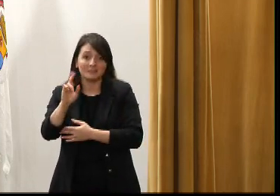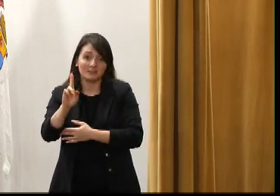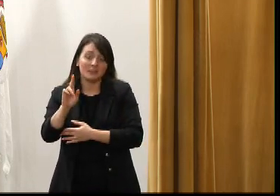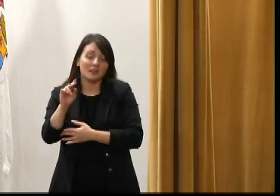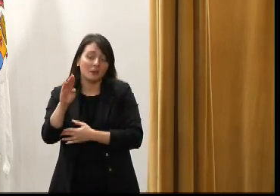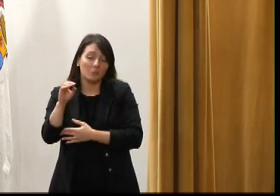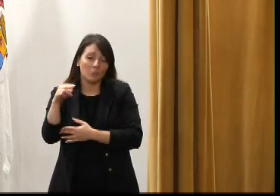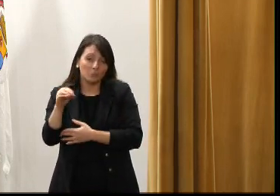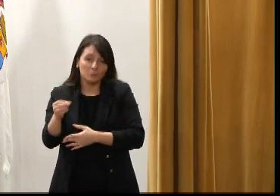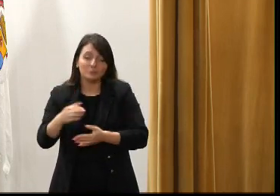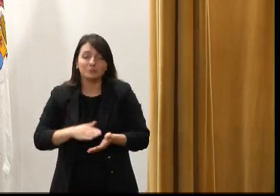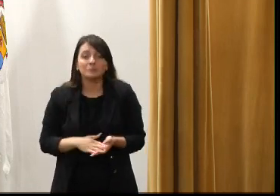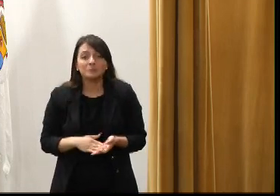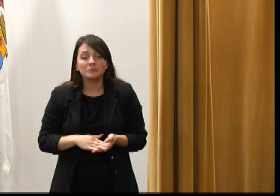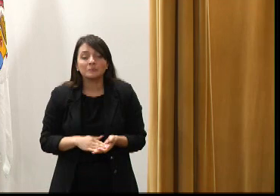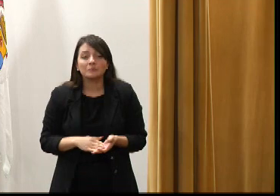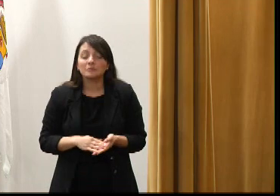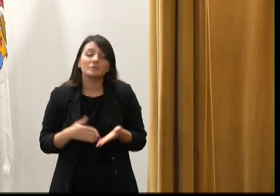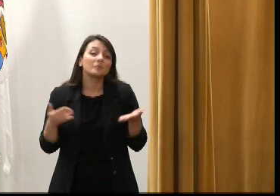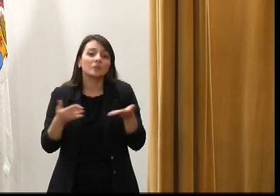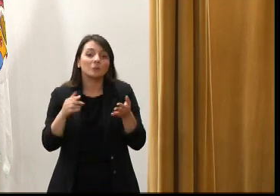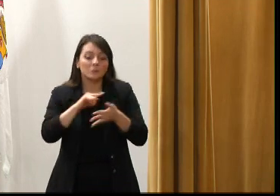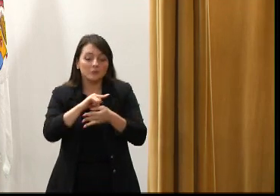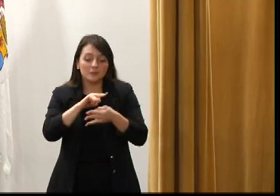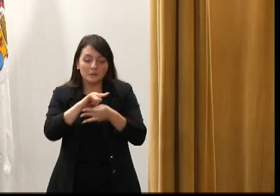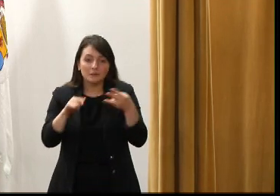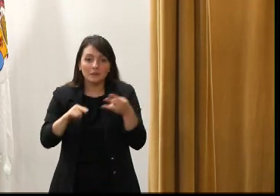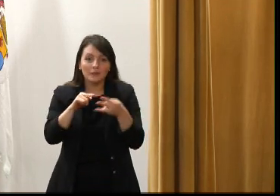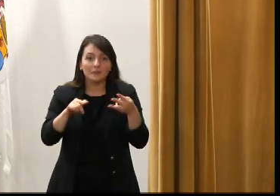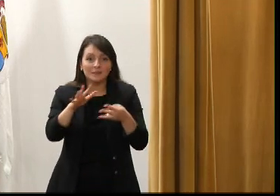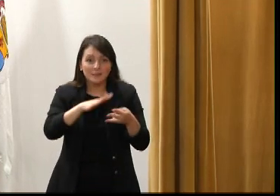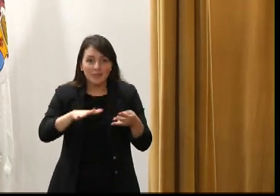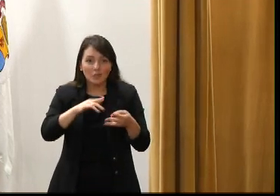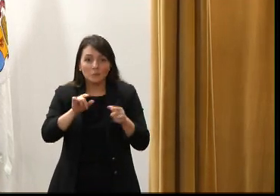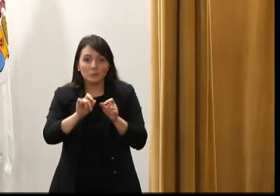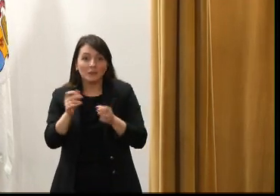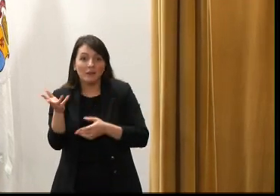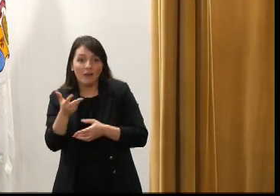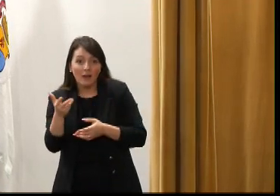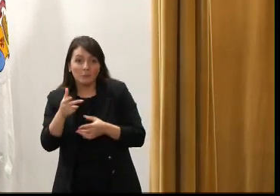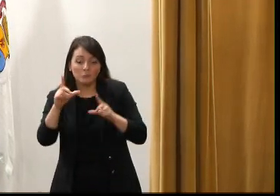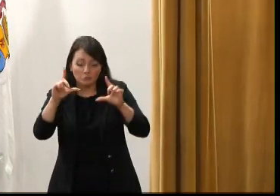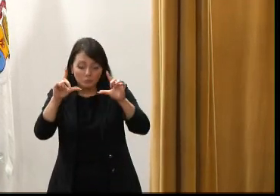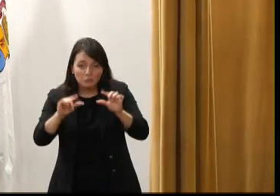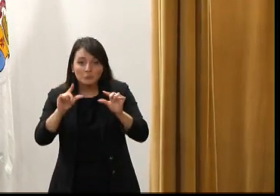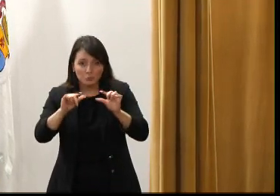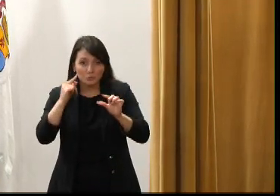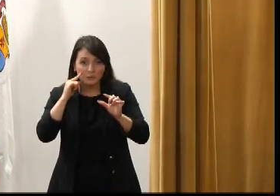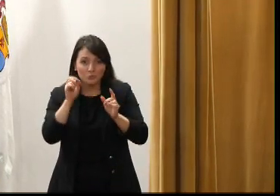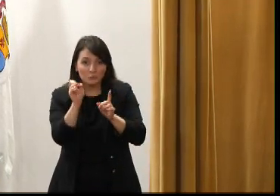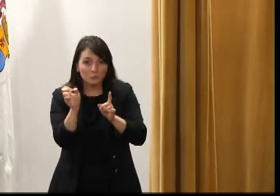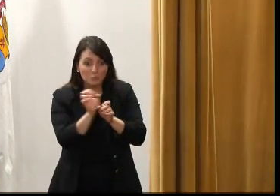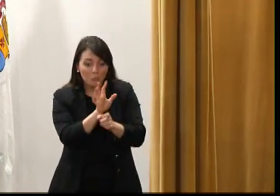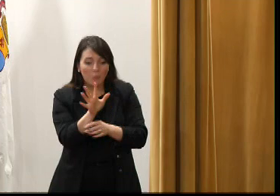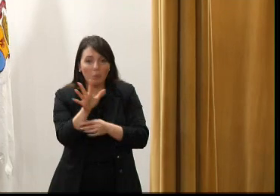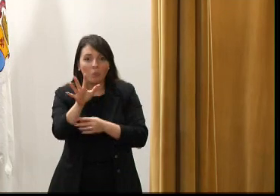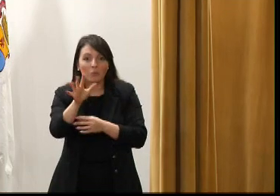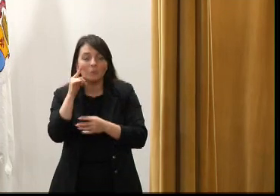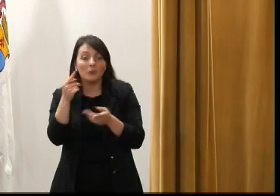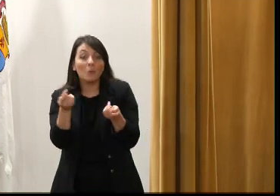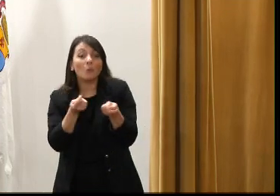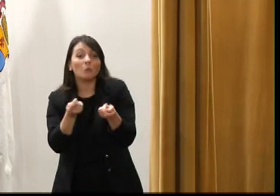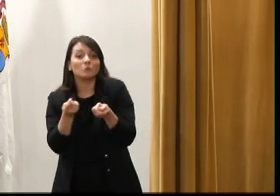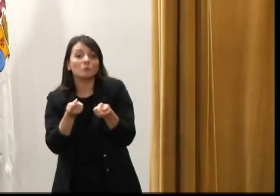E aqui os 3 cenários que se utilizam. Né? Uma rápida redução da emissão para controlar, quer dizer,